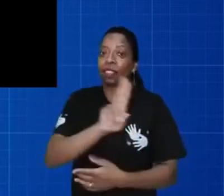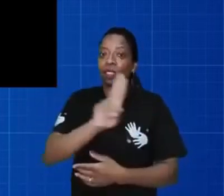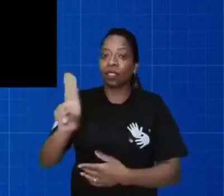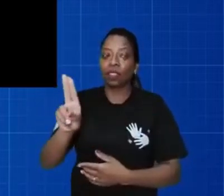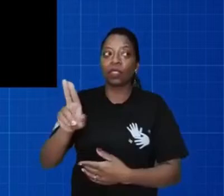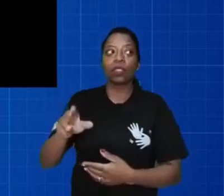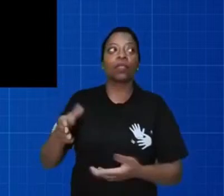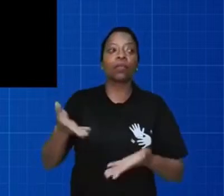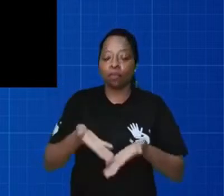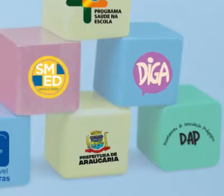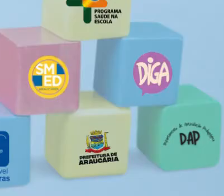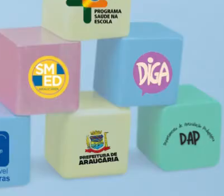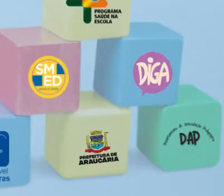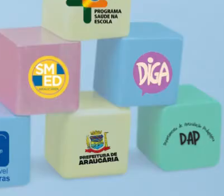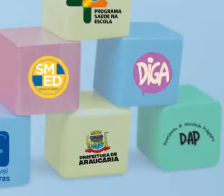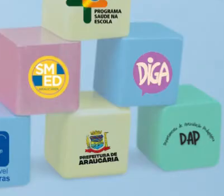pela oportunidade.